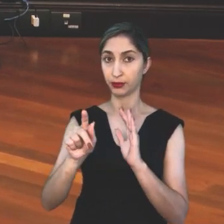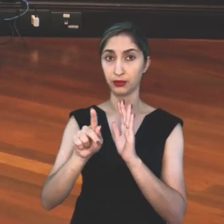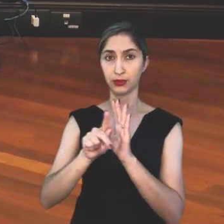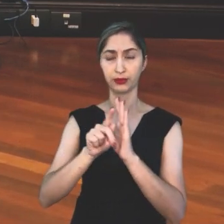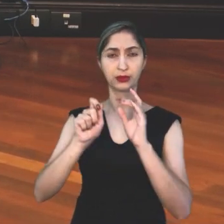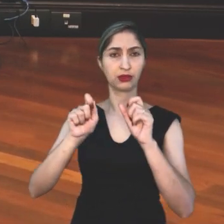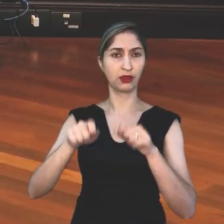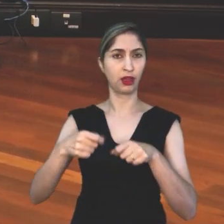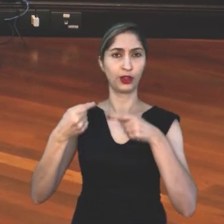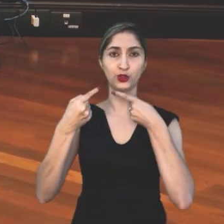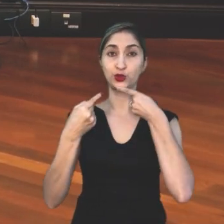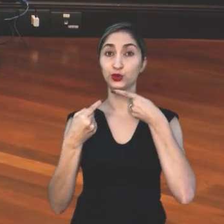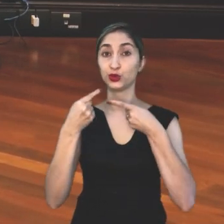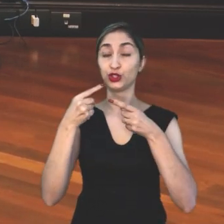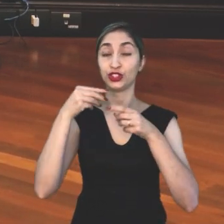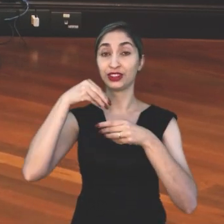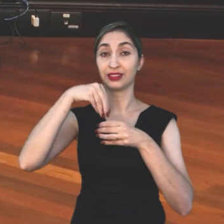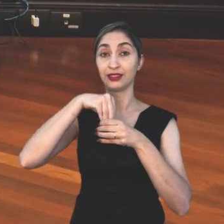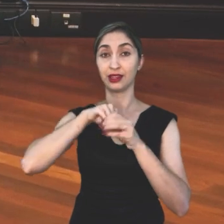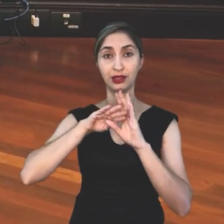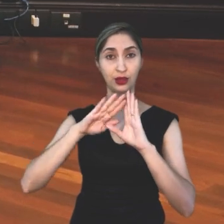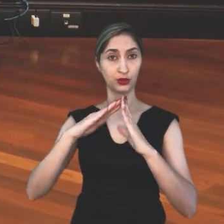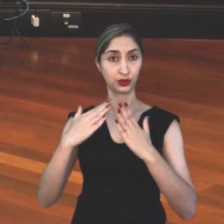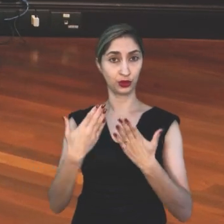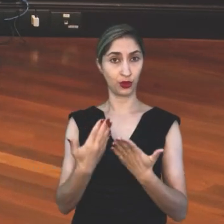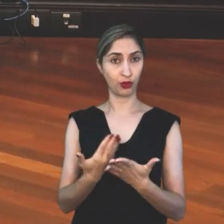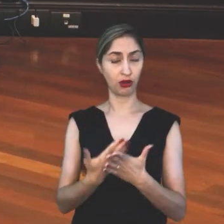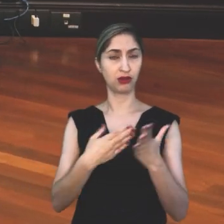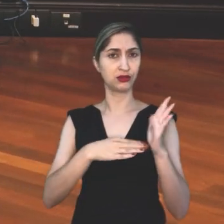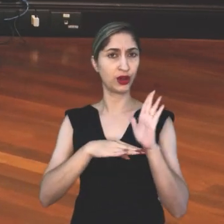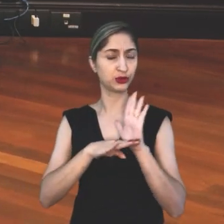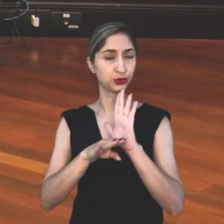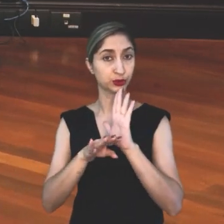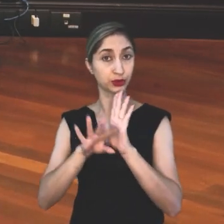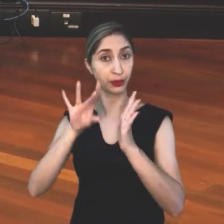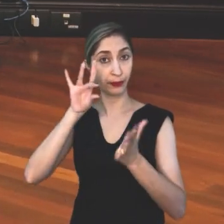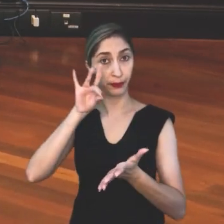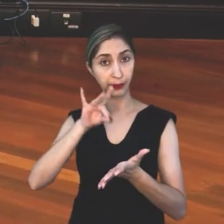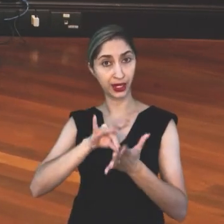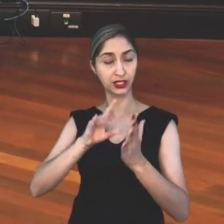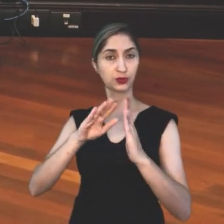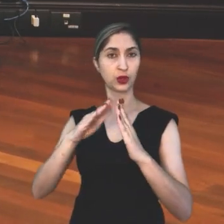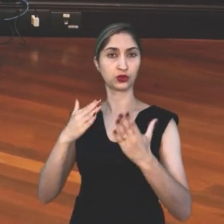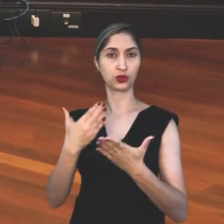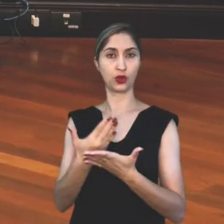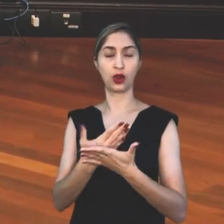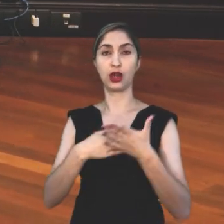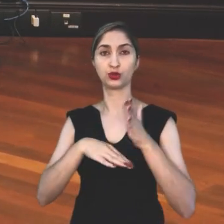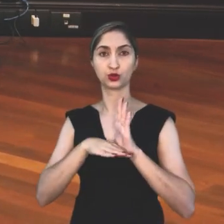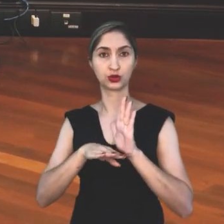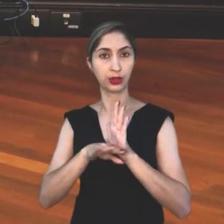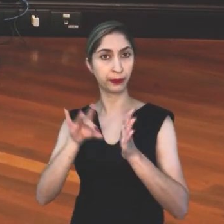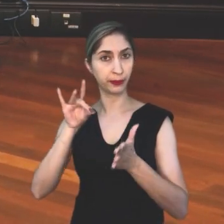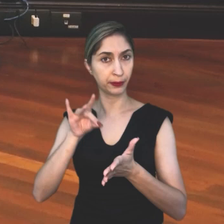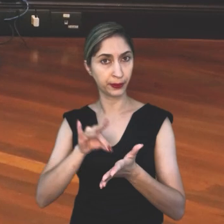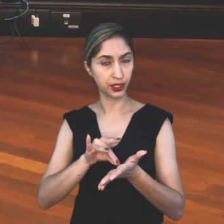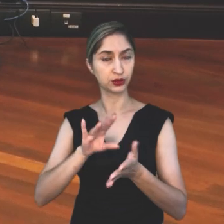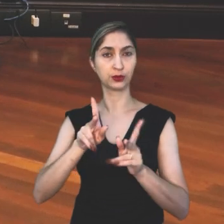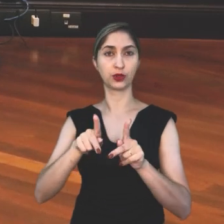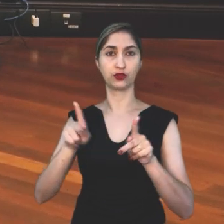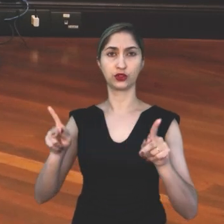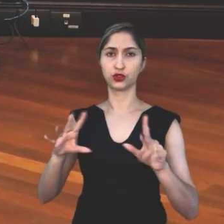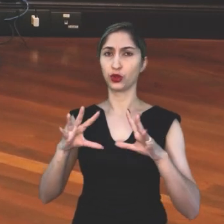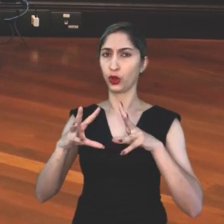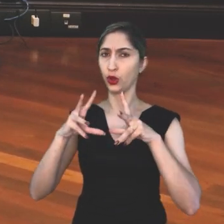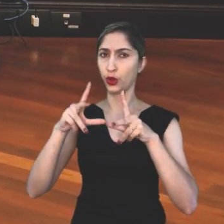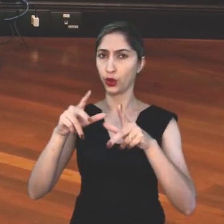excelente para poder abrir um diálogo mesmo, né, no ambiente escolar. Então é para que ajude mesmo a escola,